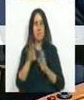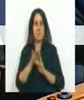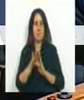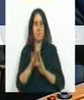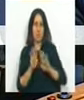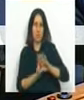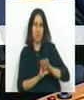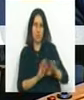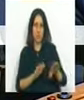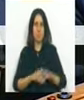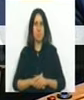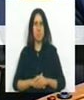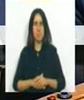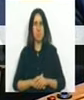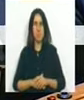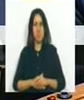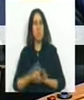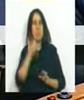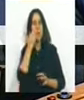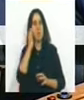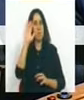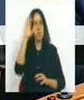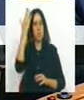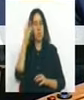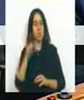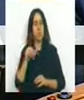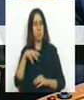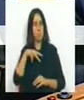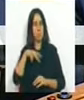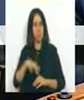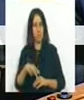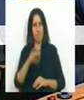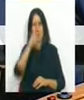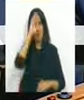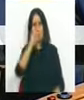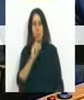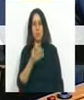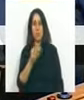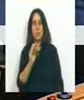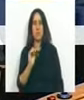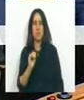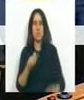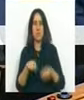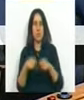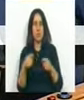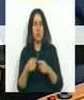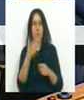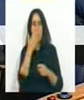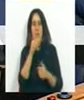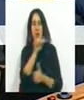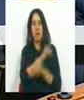A gravidade maior é termos hoje, em Portugal, um Governo socialista que faz regressar